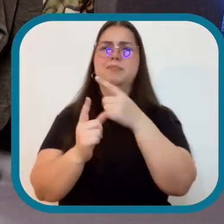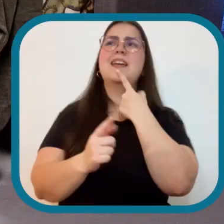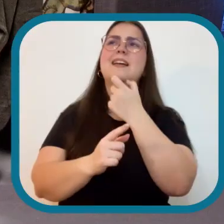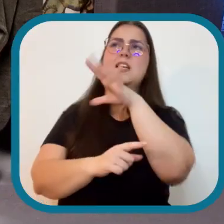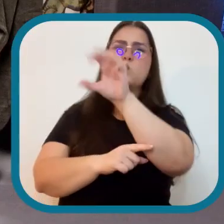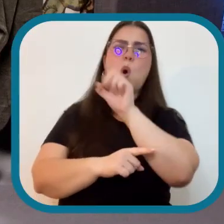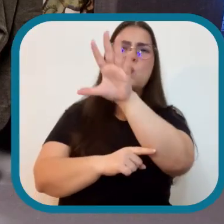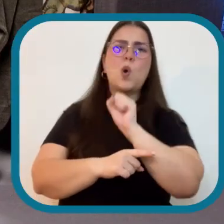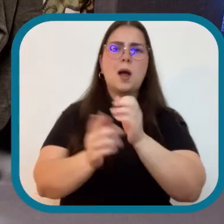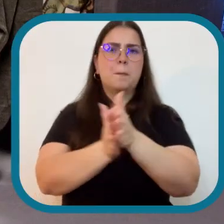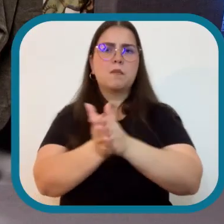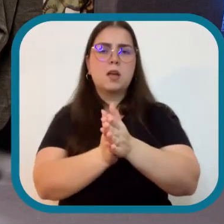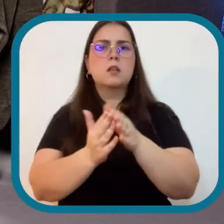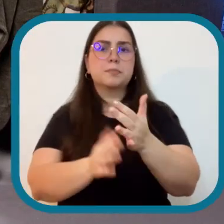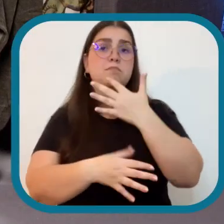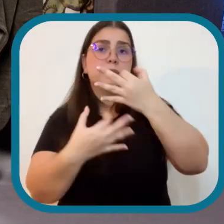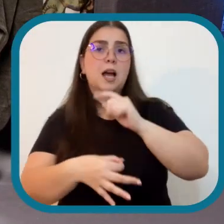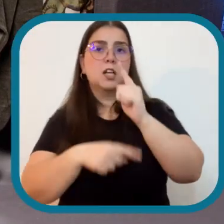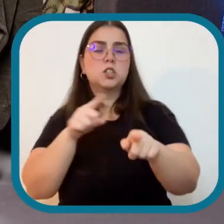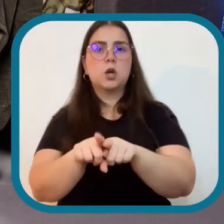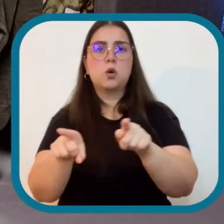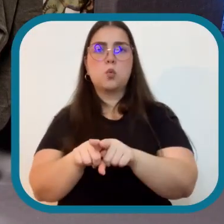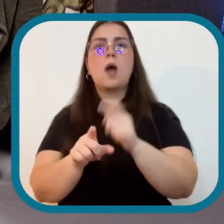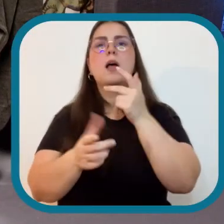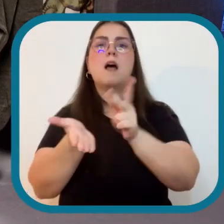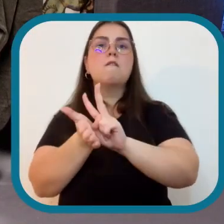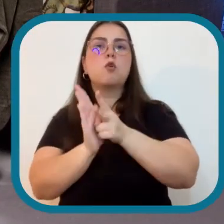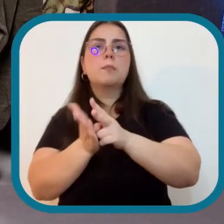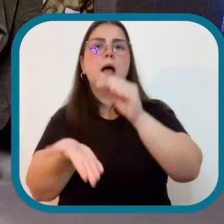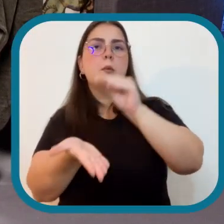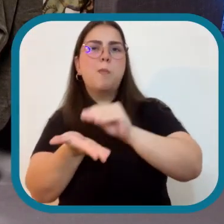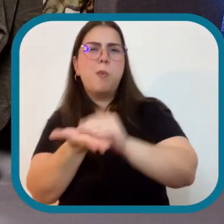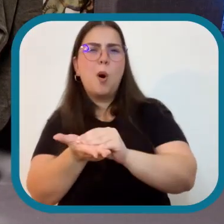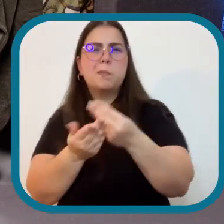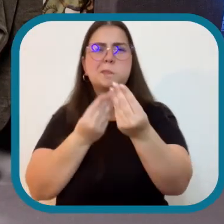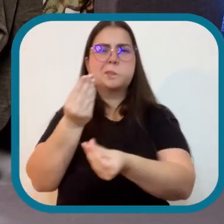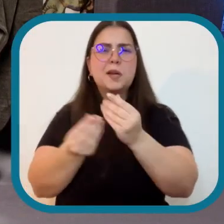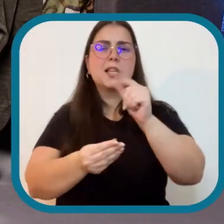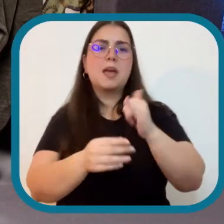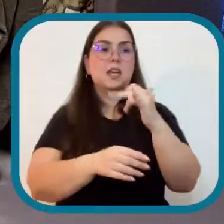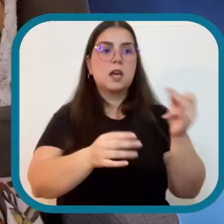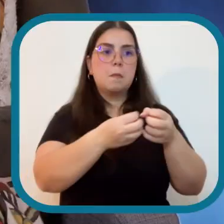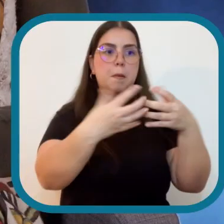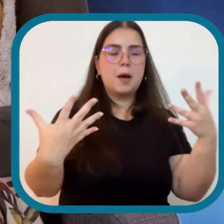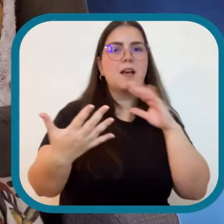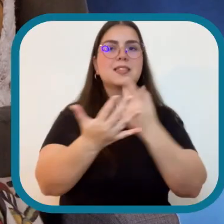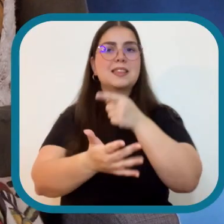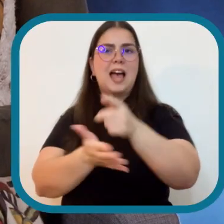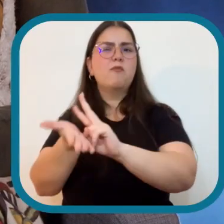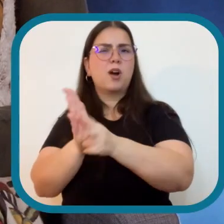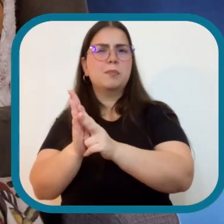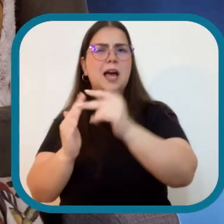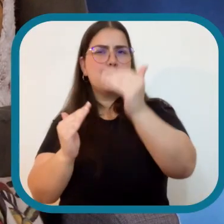inglês. Acredita que existe alguma relação entre este empobrecimento do vocabulário e o aumento da utilização da inteligência artificial? Não sei